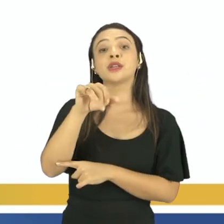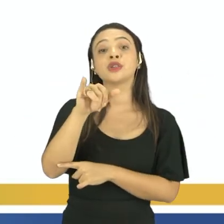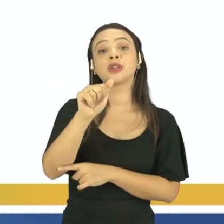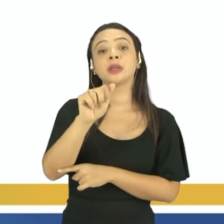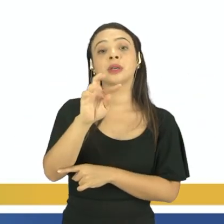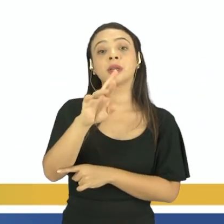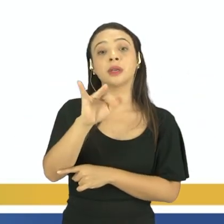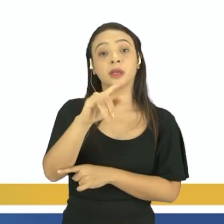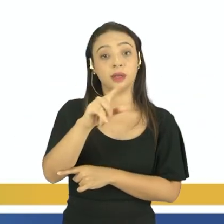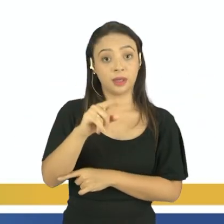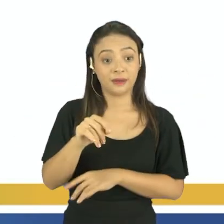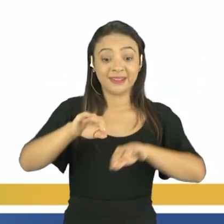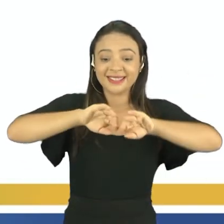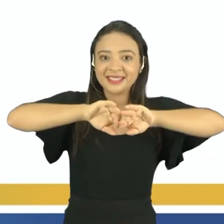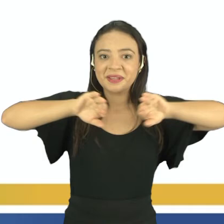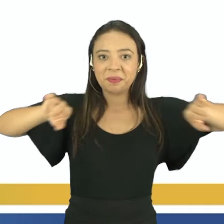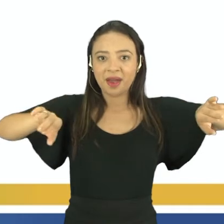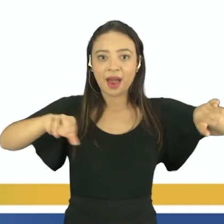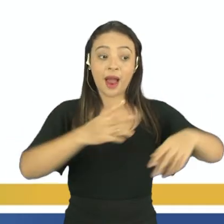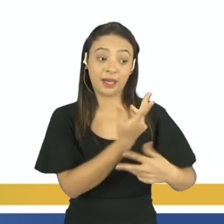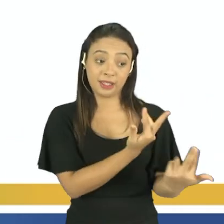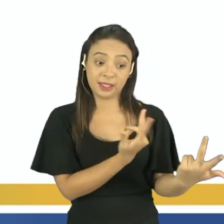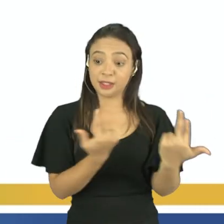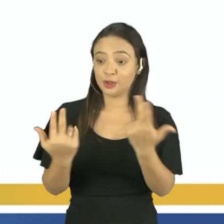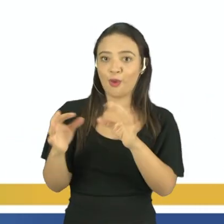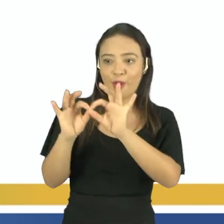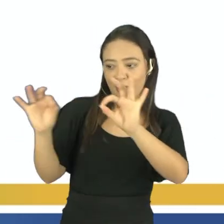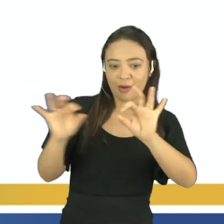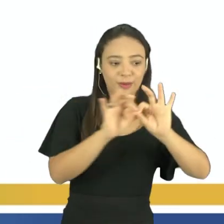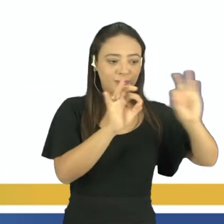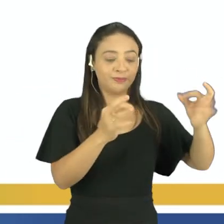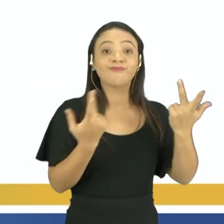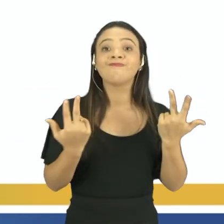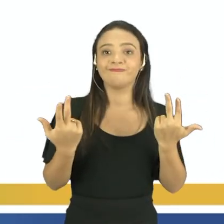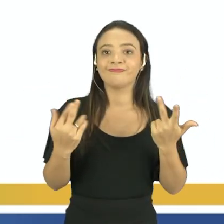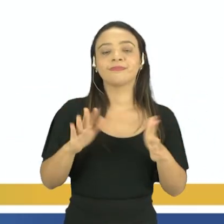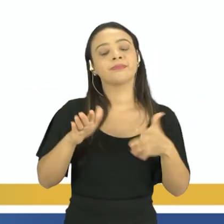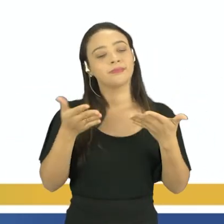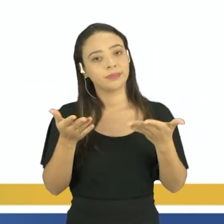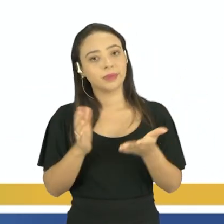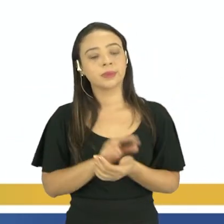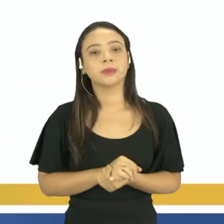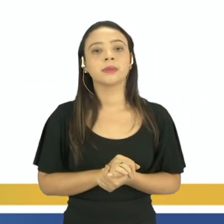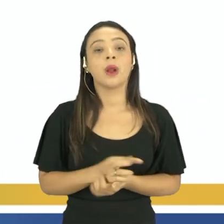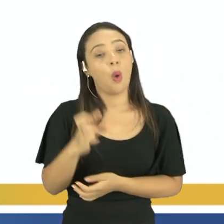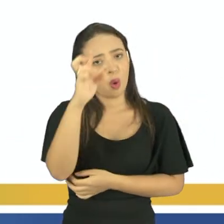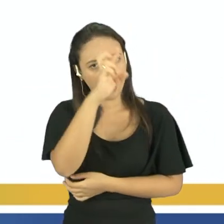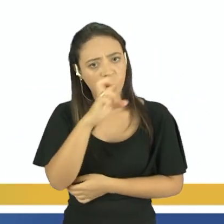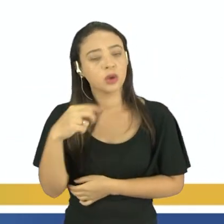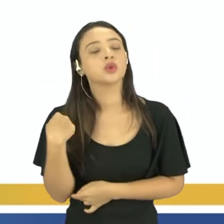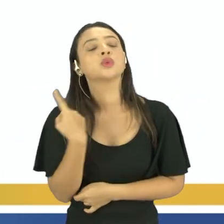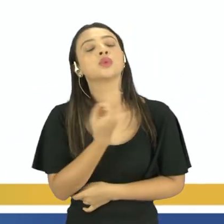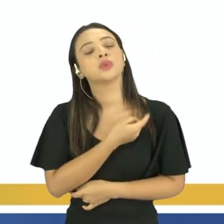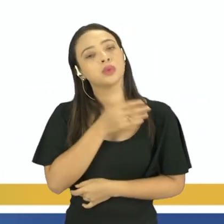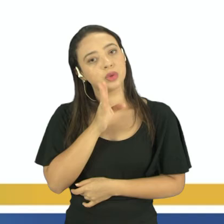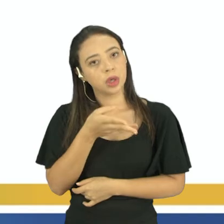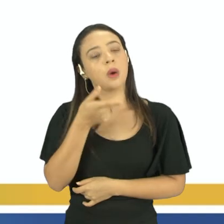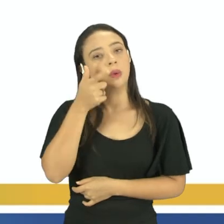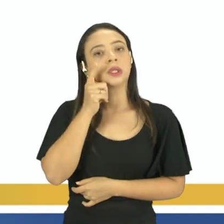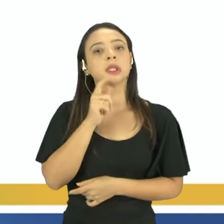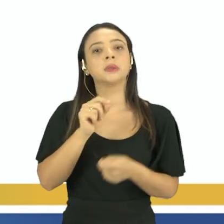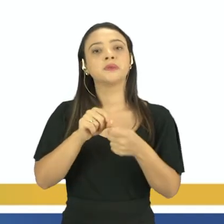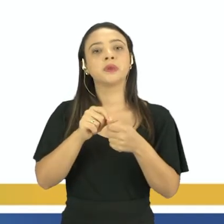partes iguais, congruentes. Muito bem. Então, isso são observações que nós fizemos aí na nossa